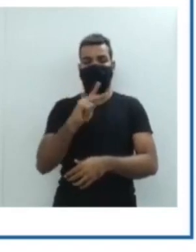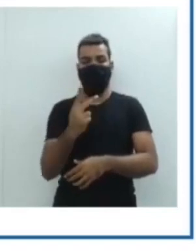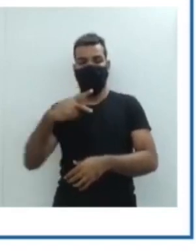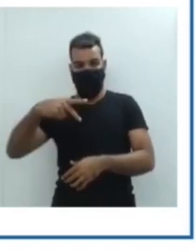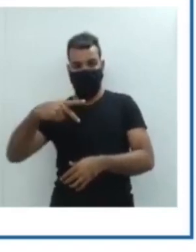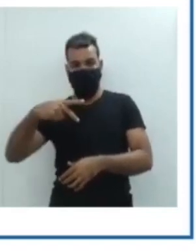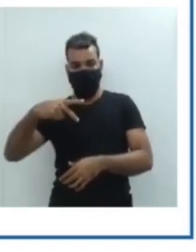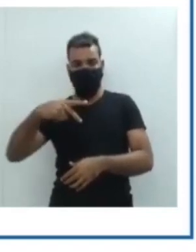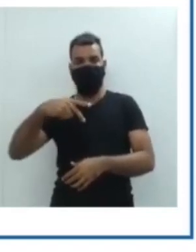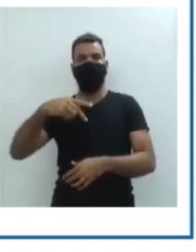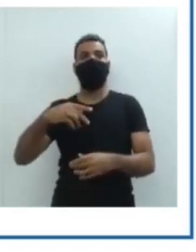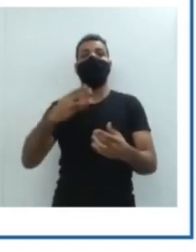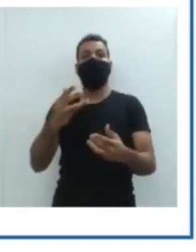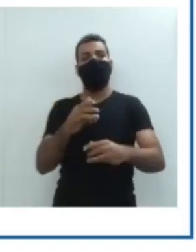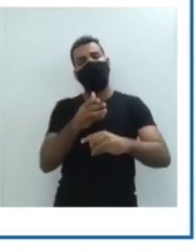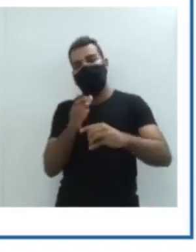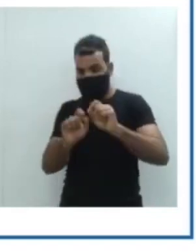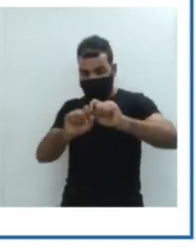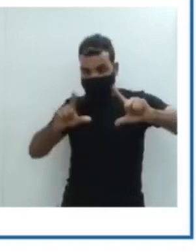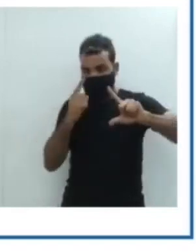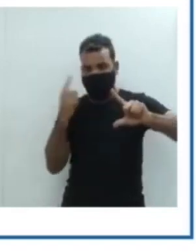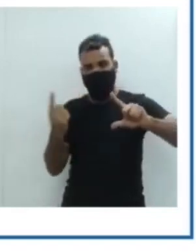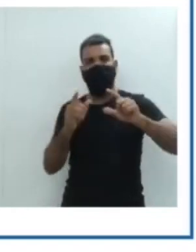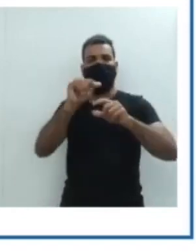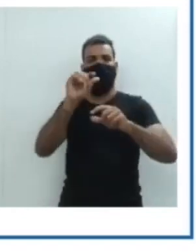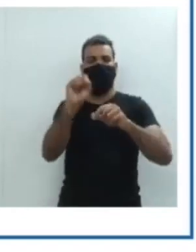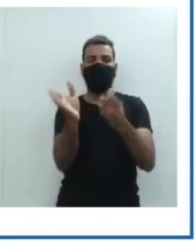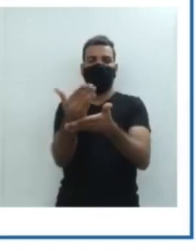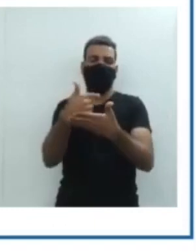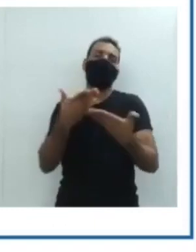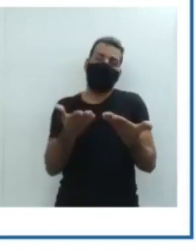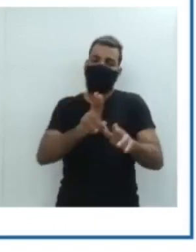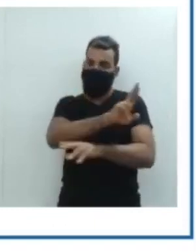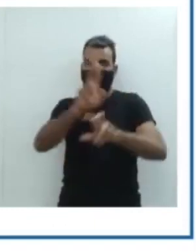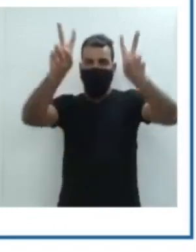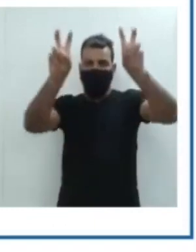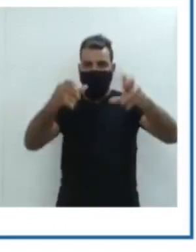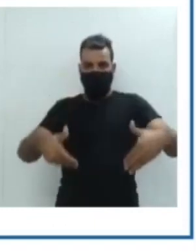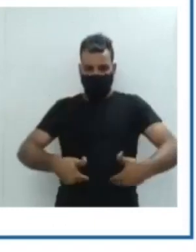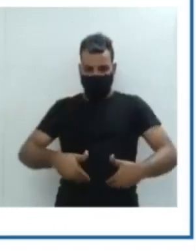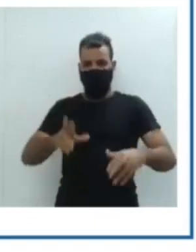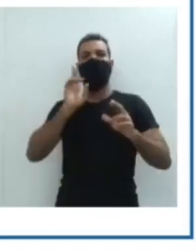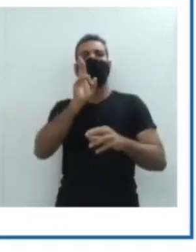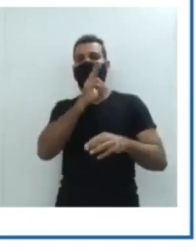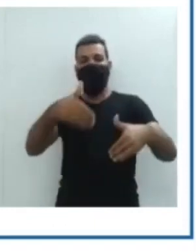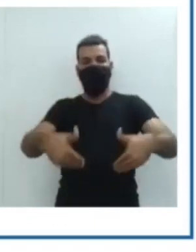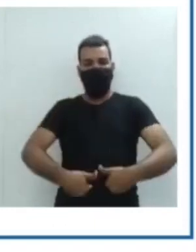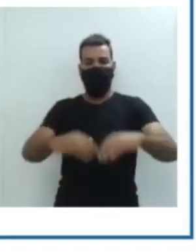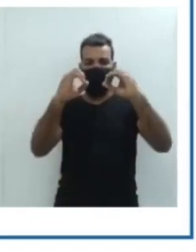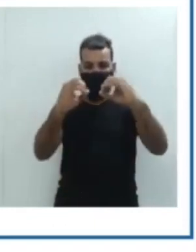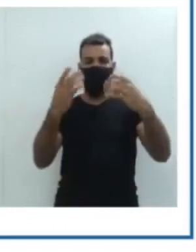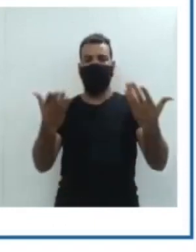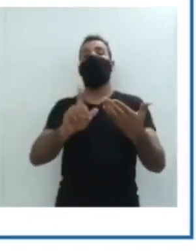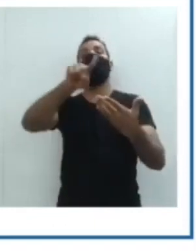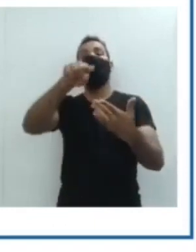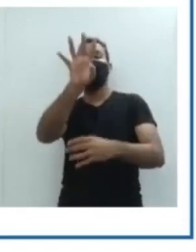no qual ele apenas vai criar uma base de dados chamada restaurante Fome Zero e ele vai criar uma tabela chamada